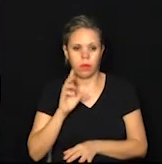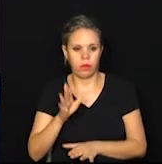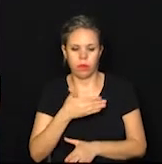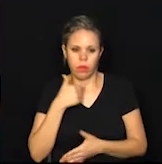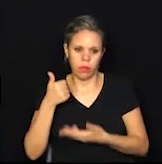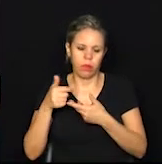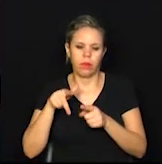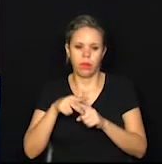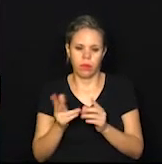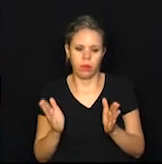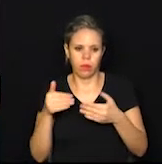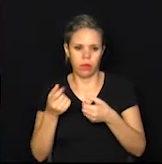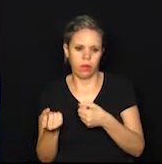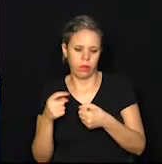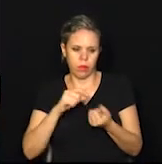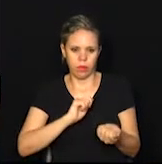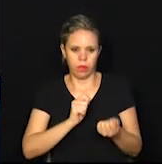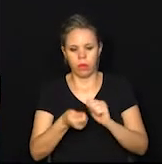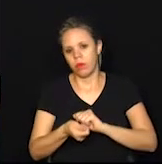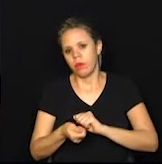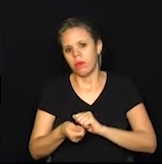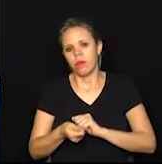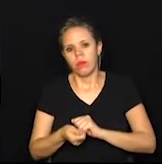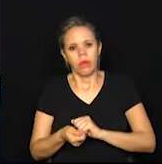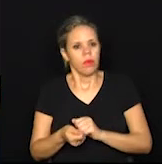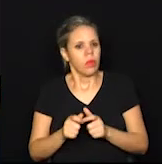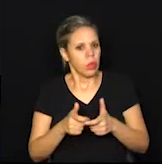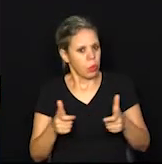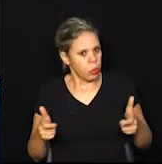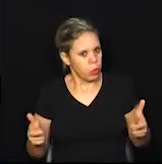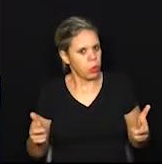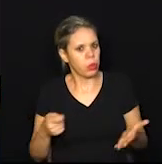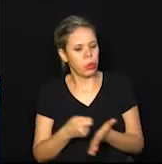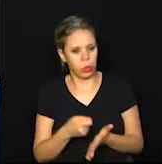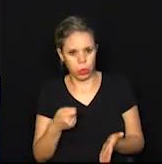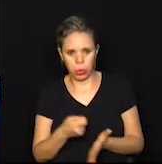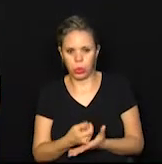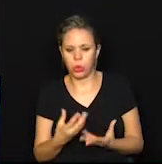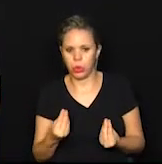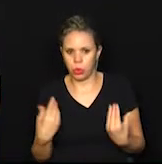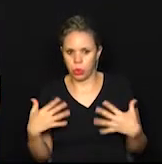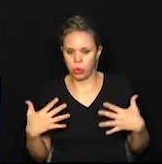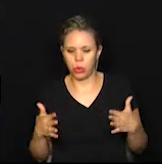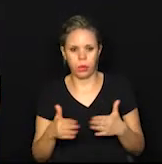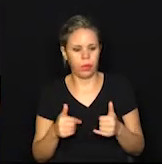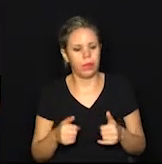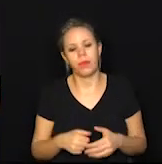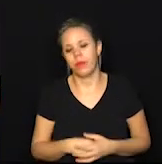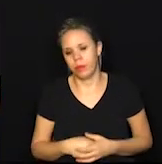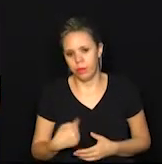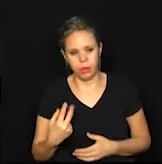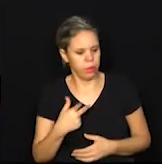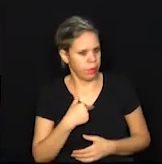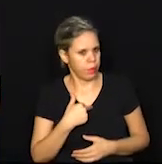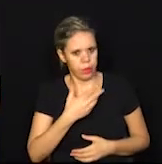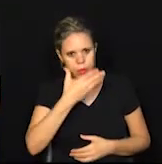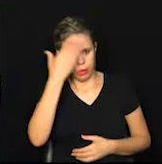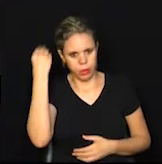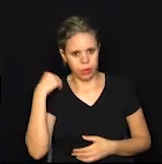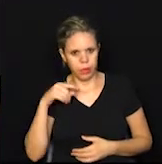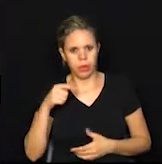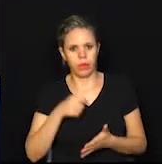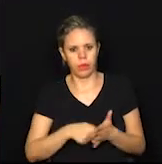que ser voltadas, a gente sabe que a dinâmica disso é muito grande, a exigência também é muito grande, e a gente não pode esquecer dessa pauta